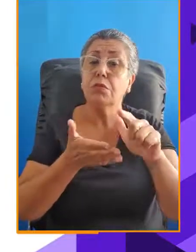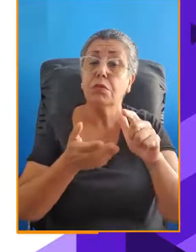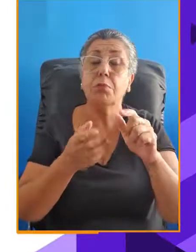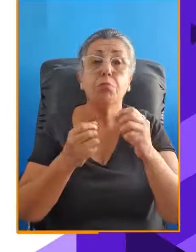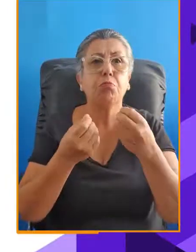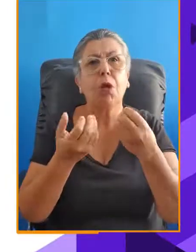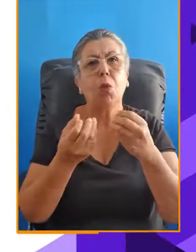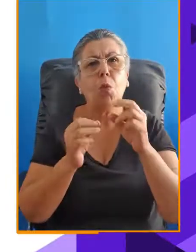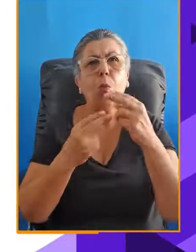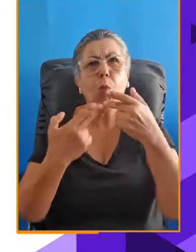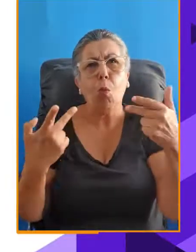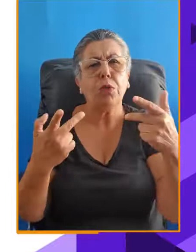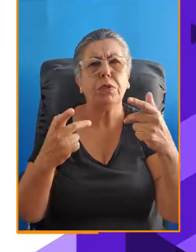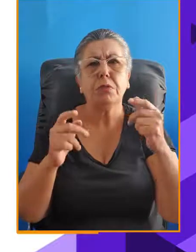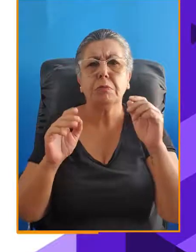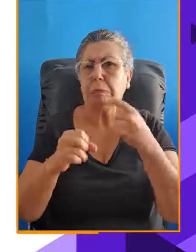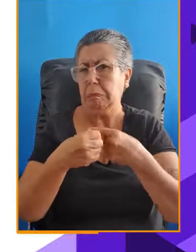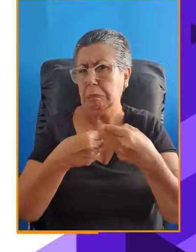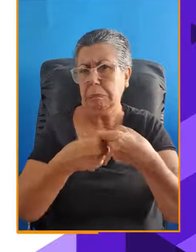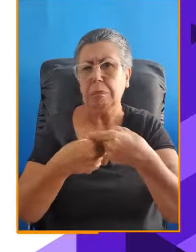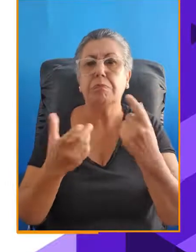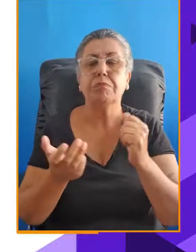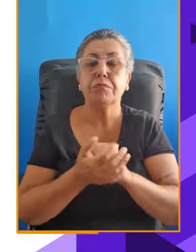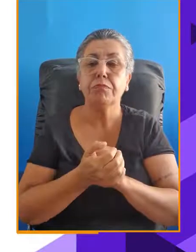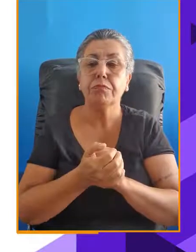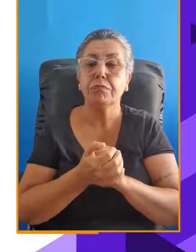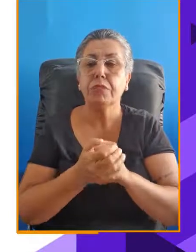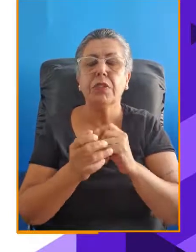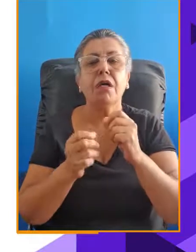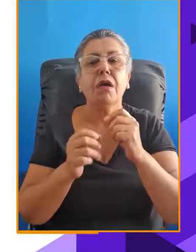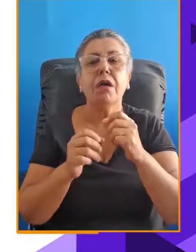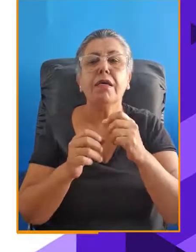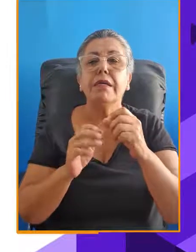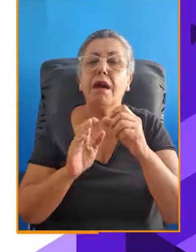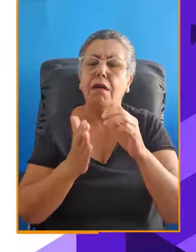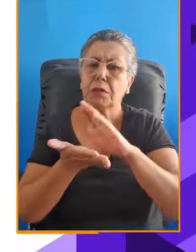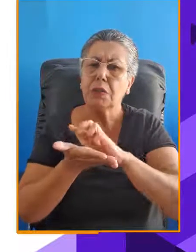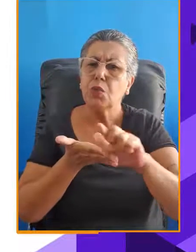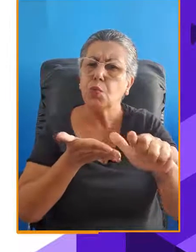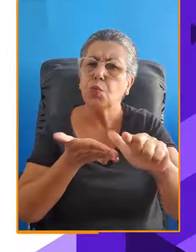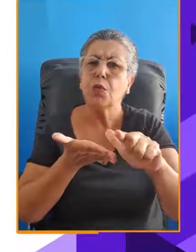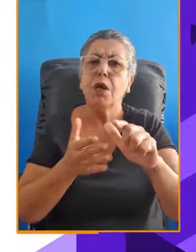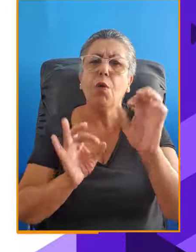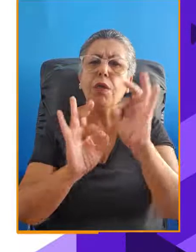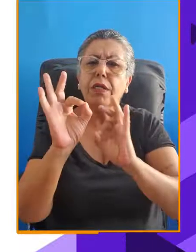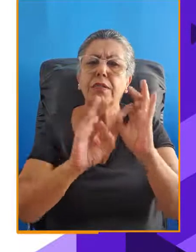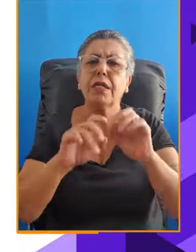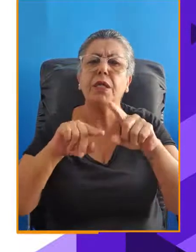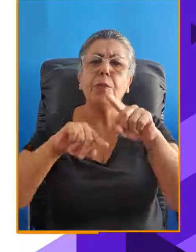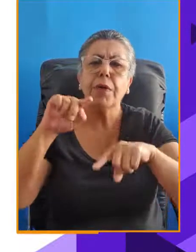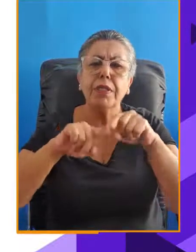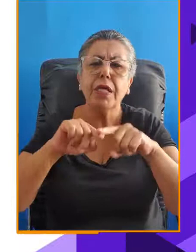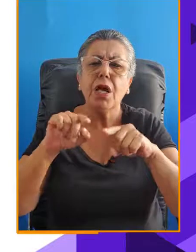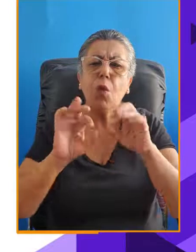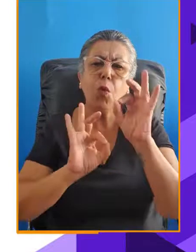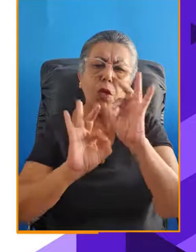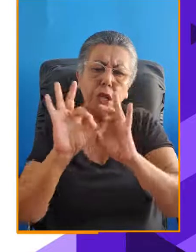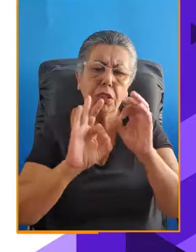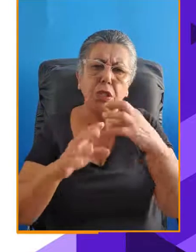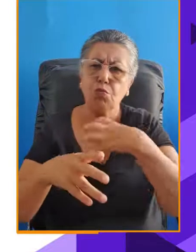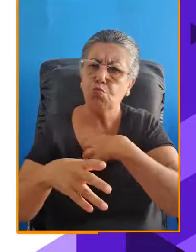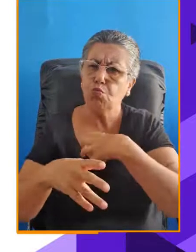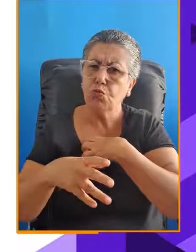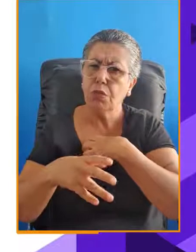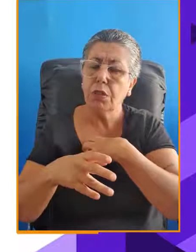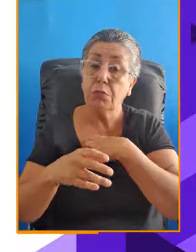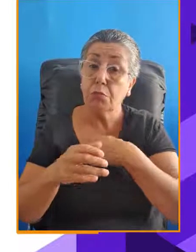para instalações urbanas. E a textura organizada são os materiais organizados de tal